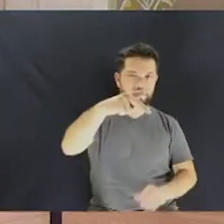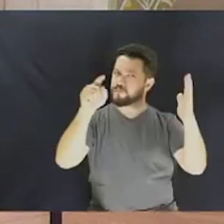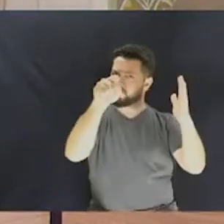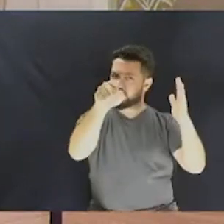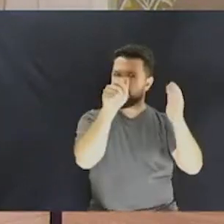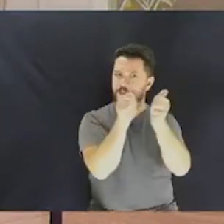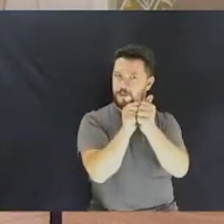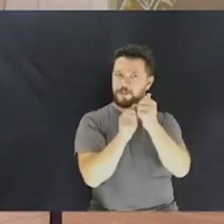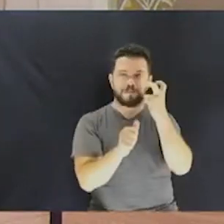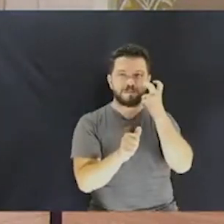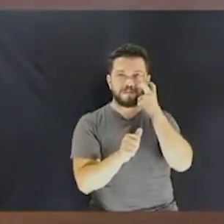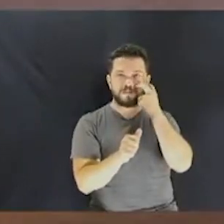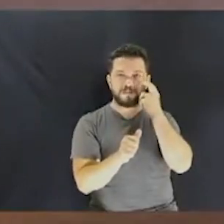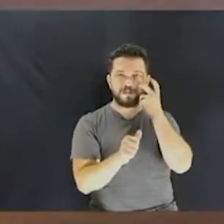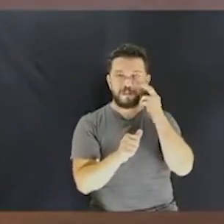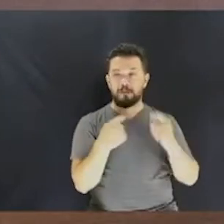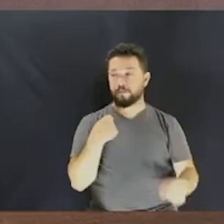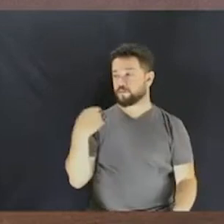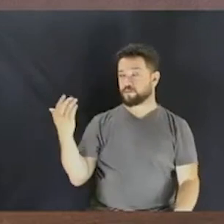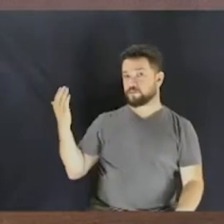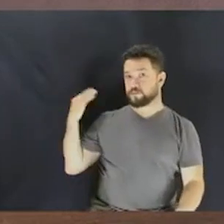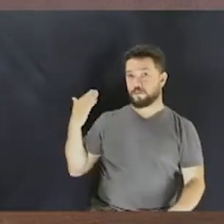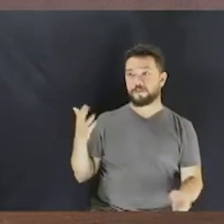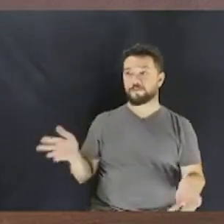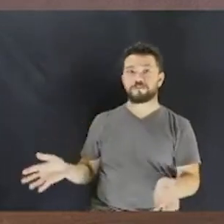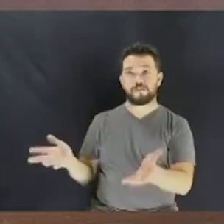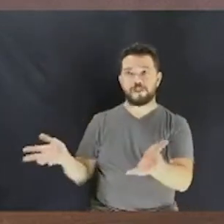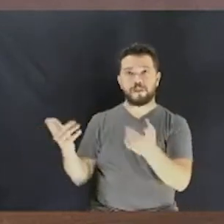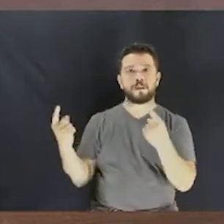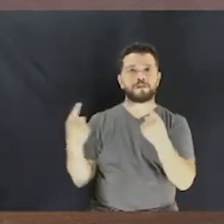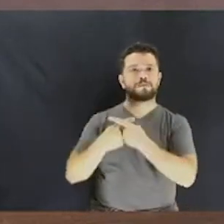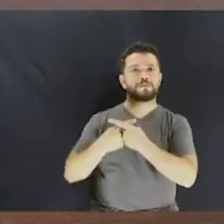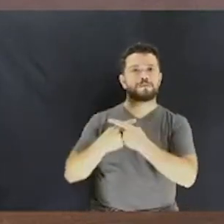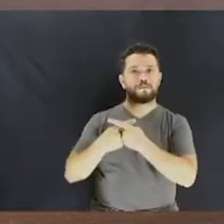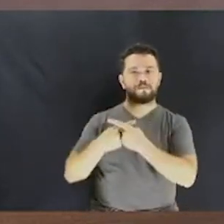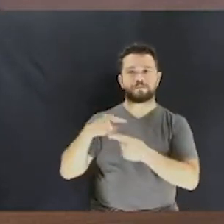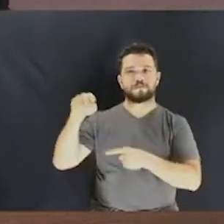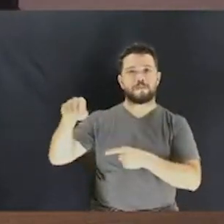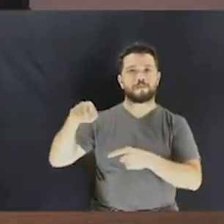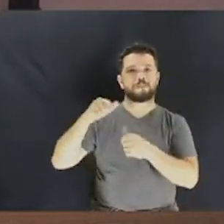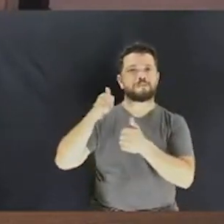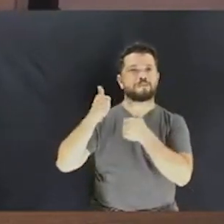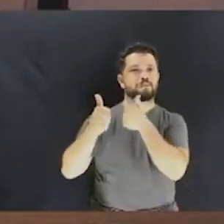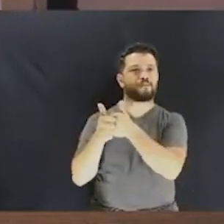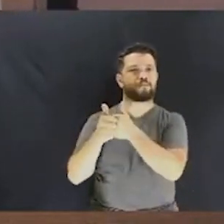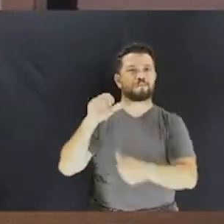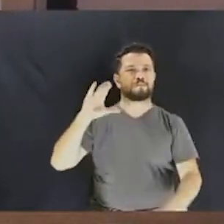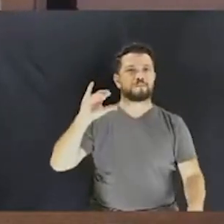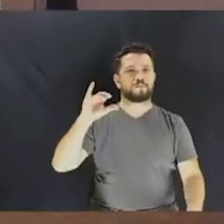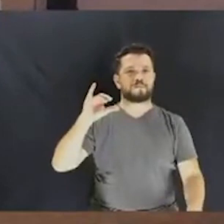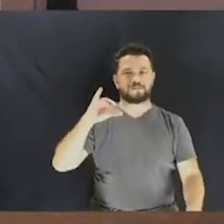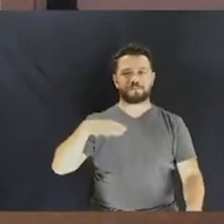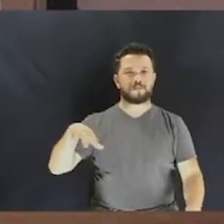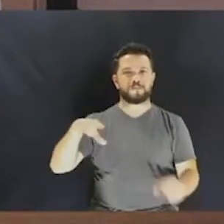Irmãos. Esse fomentei um campeonato lá no conjunto Flamboyant, na divisa da SIC com o Campo Comprido, e você vê